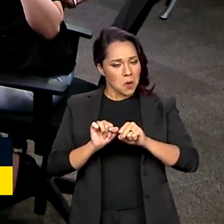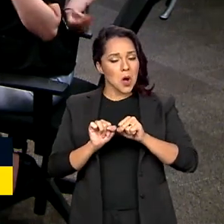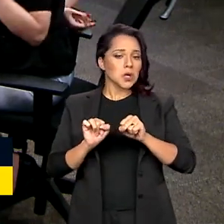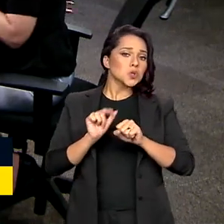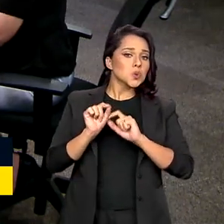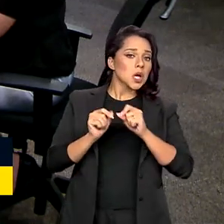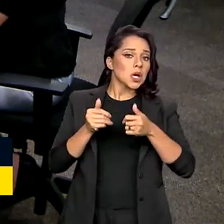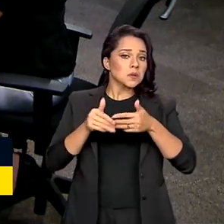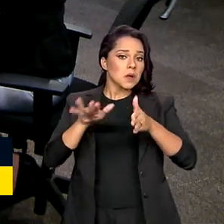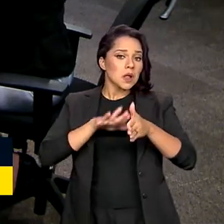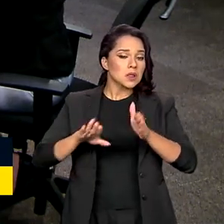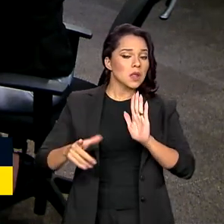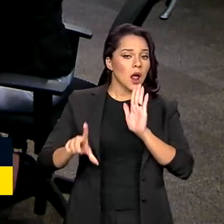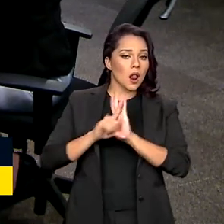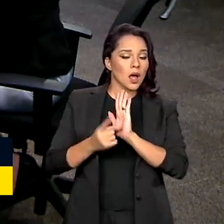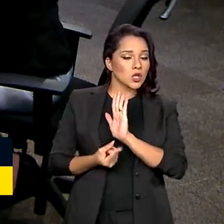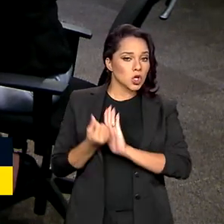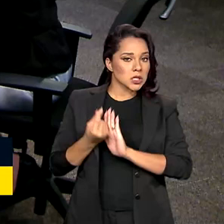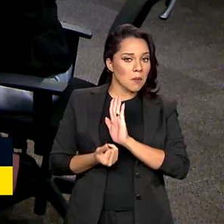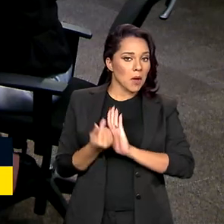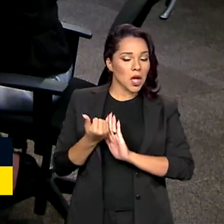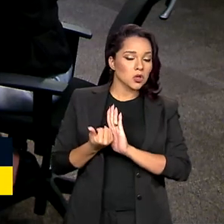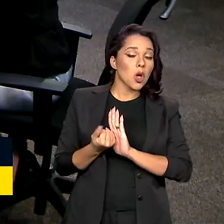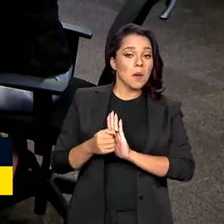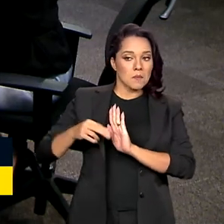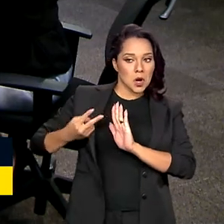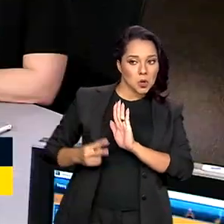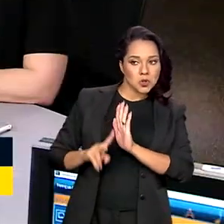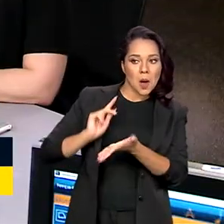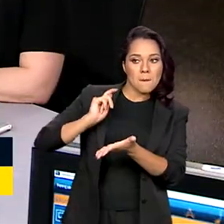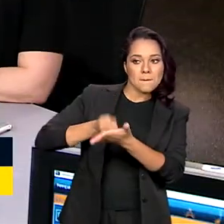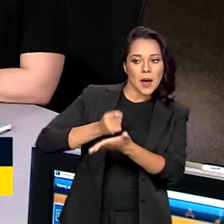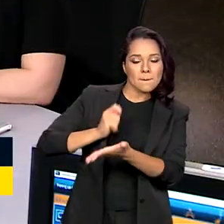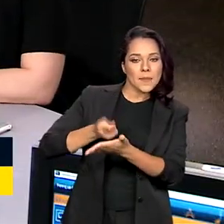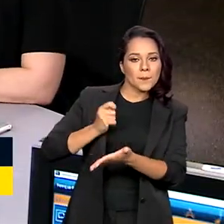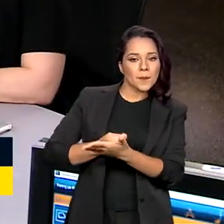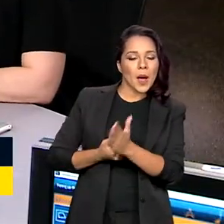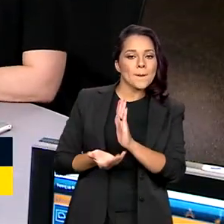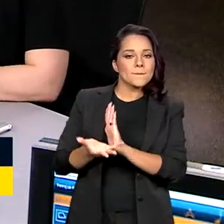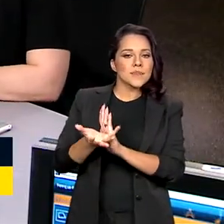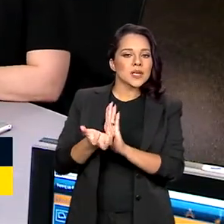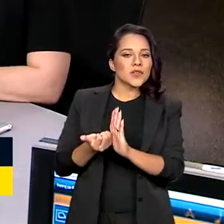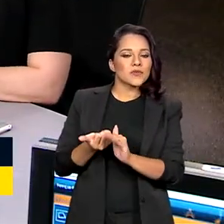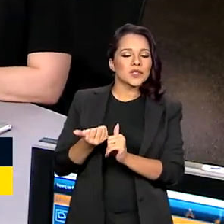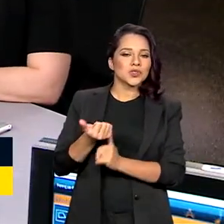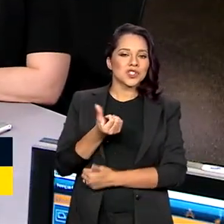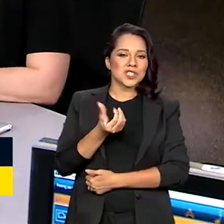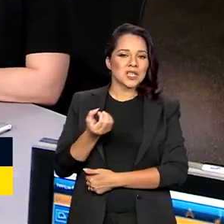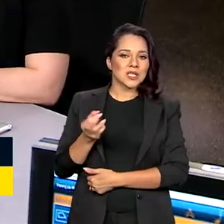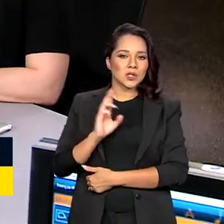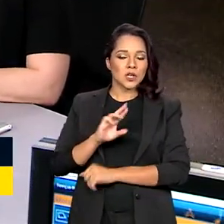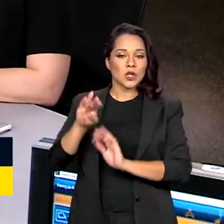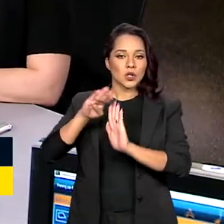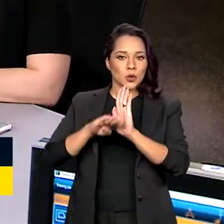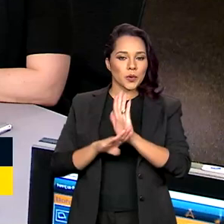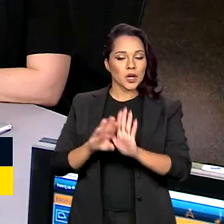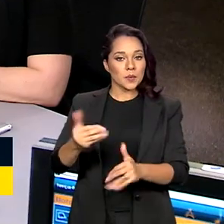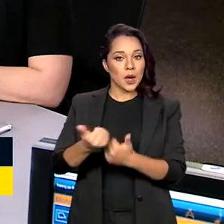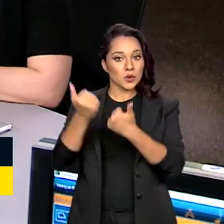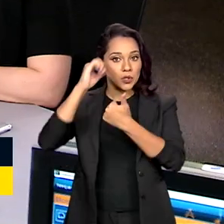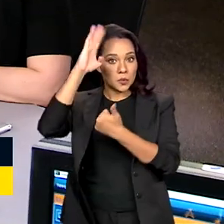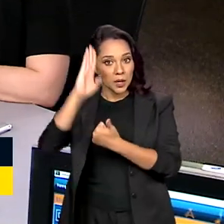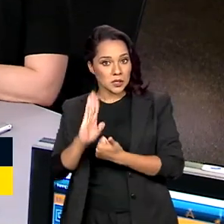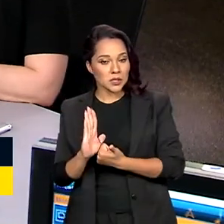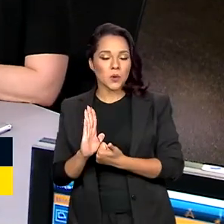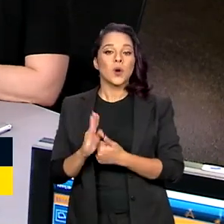abrir espaço na lei orçamentária para continuar o pagamento do benefício de R$ 600 do programa Auxílio